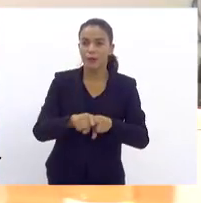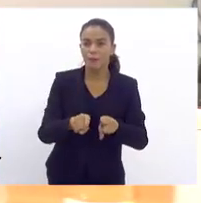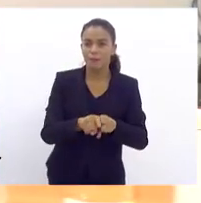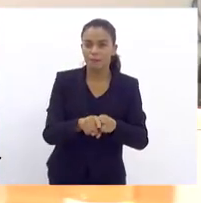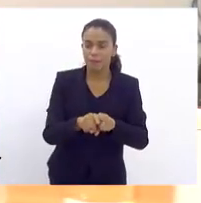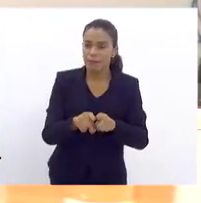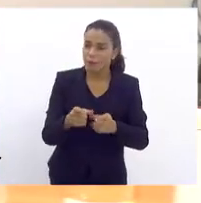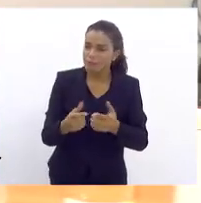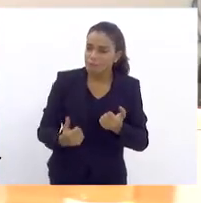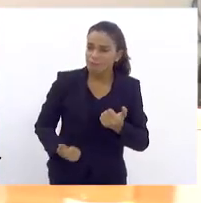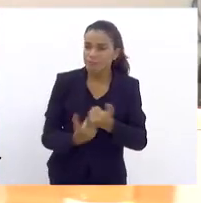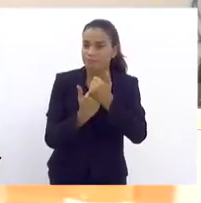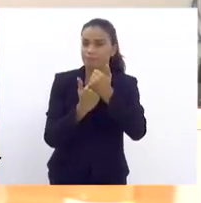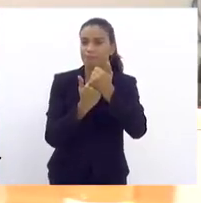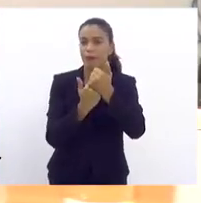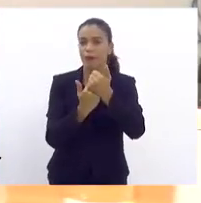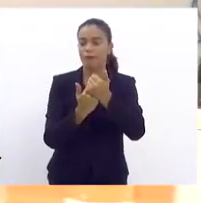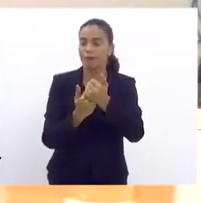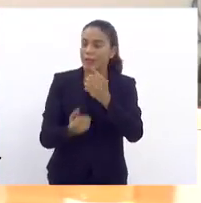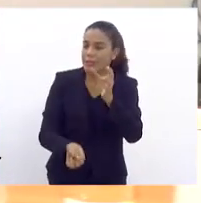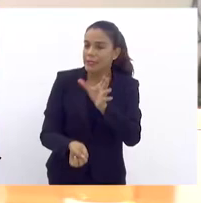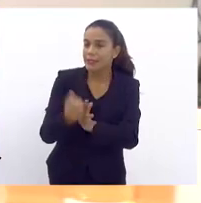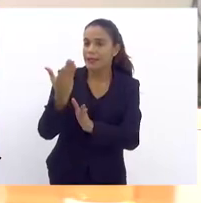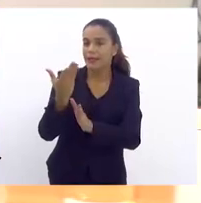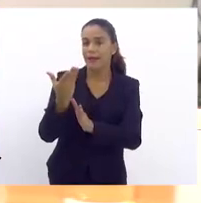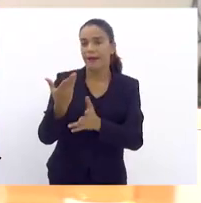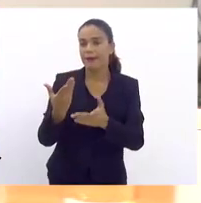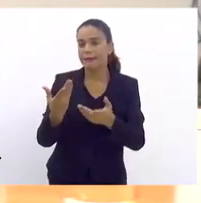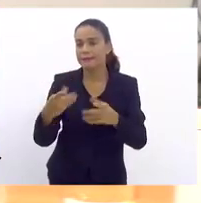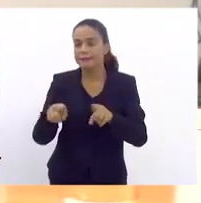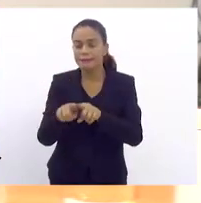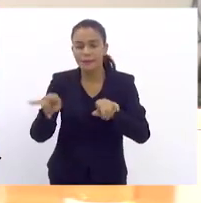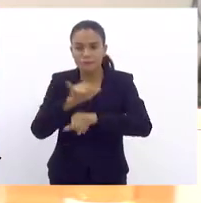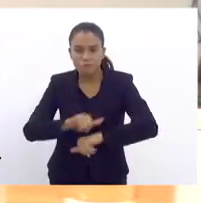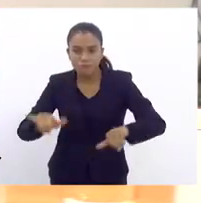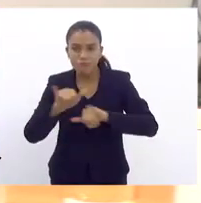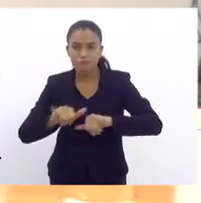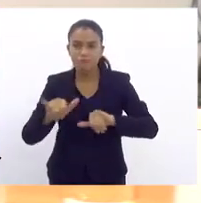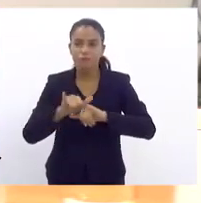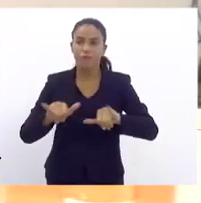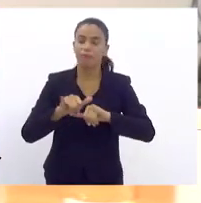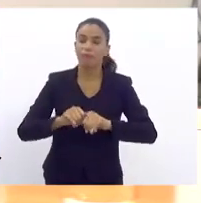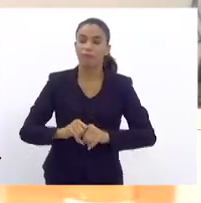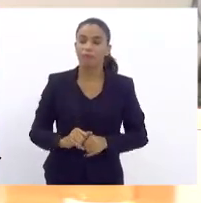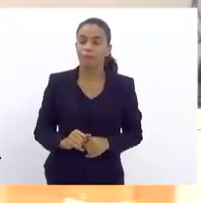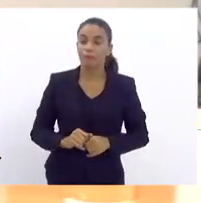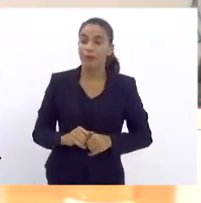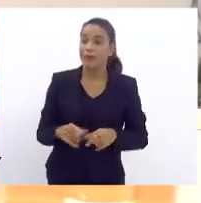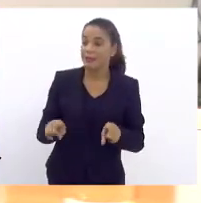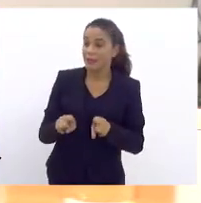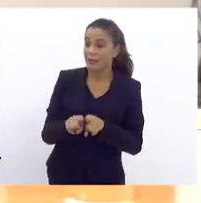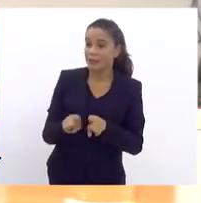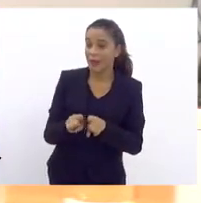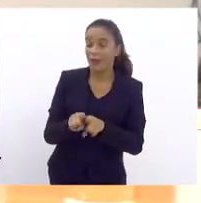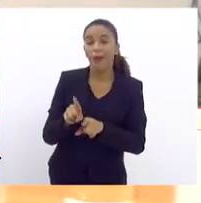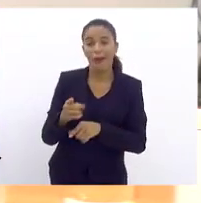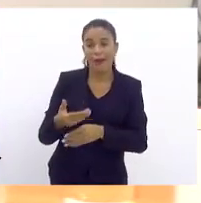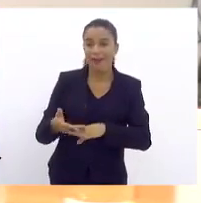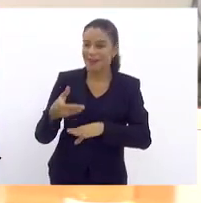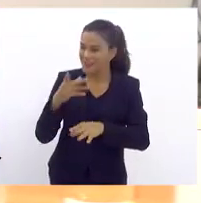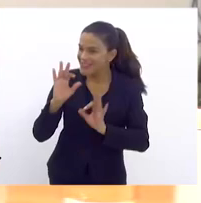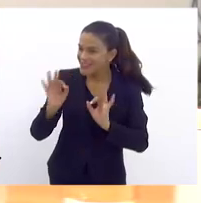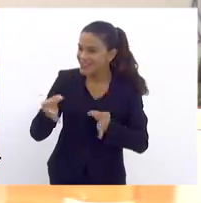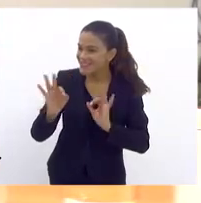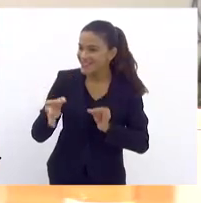fomentar criar divulgar enfim aliás como foi feito né